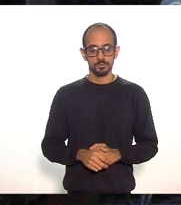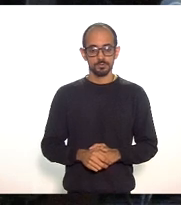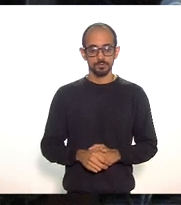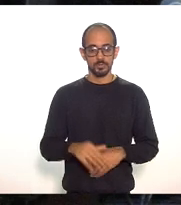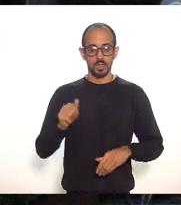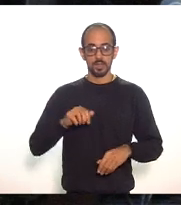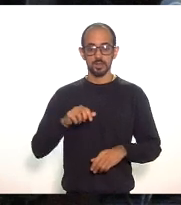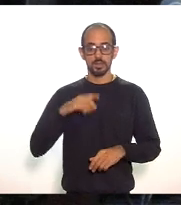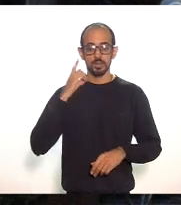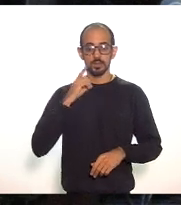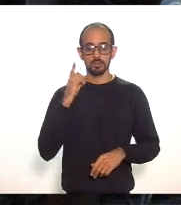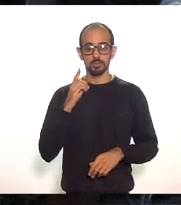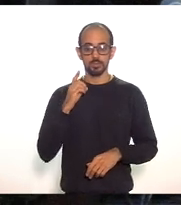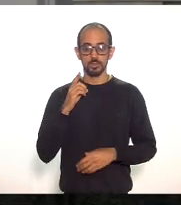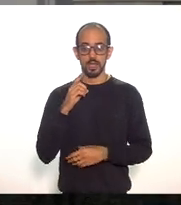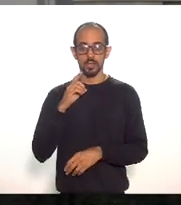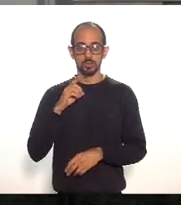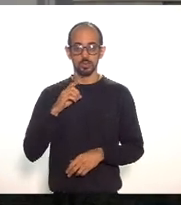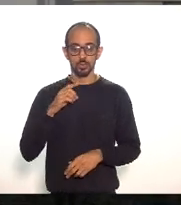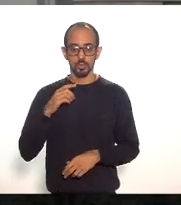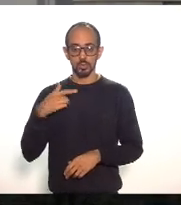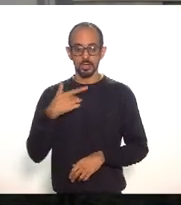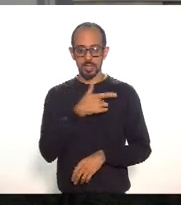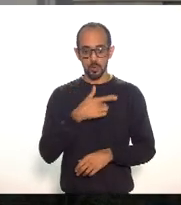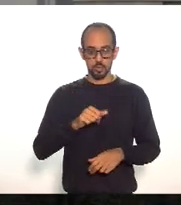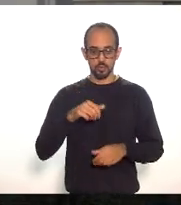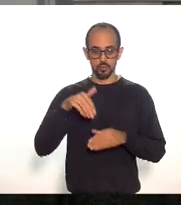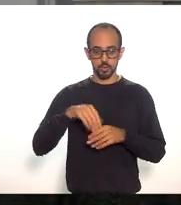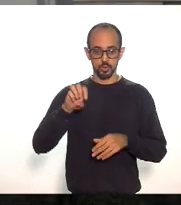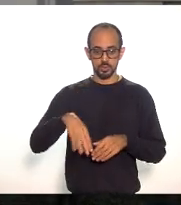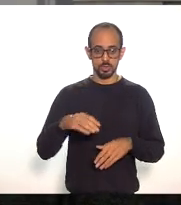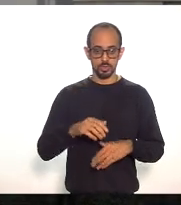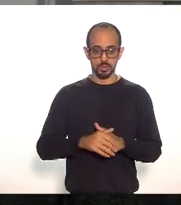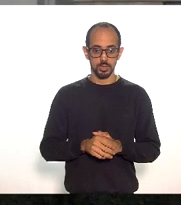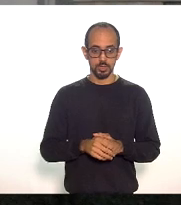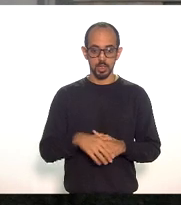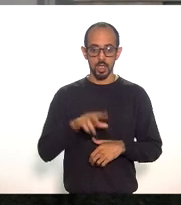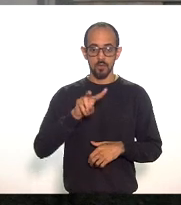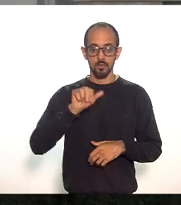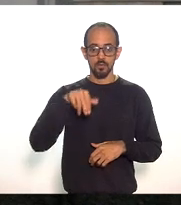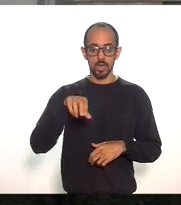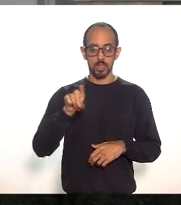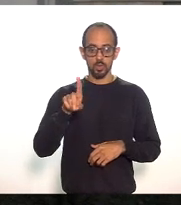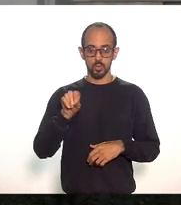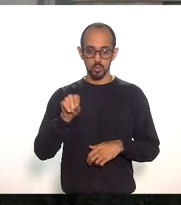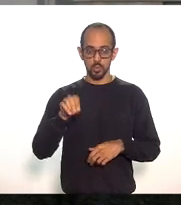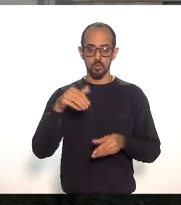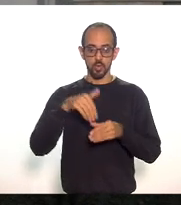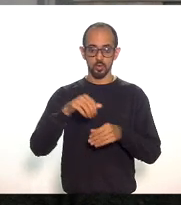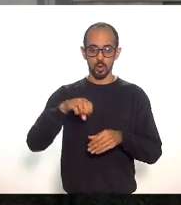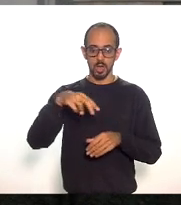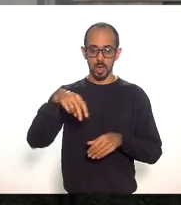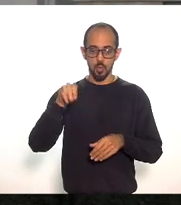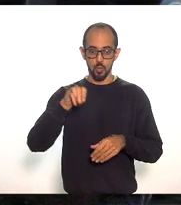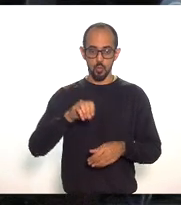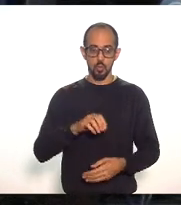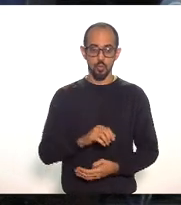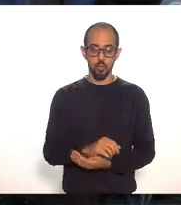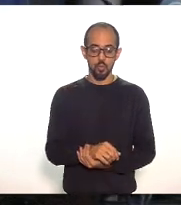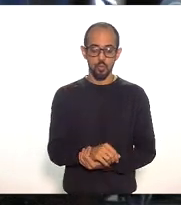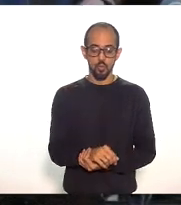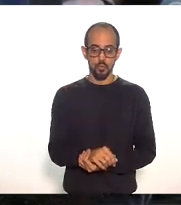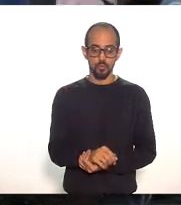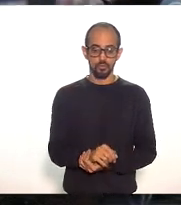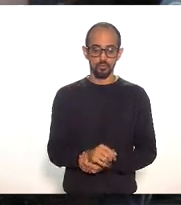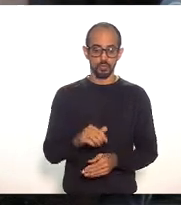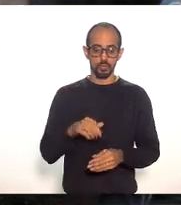da Saúde votou sim no grupo. Deputado Vandro Família votou não no grupo. Deputado